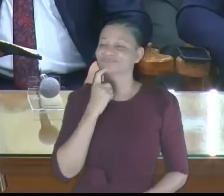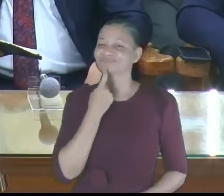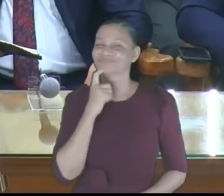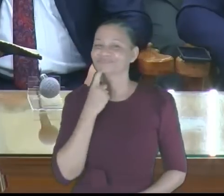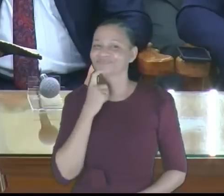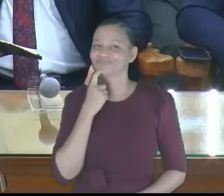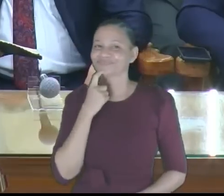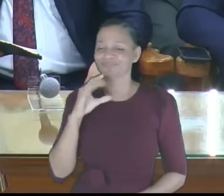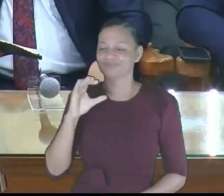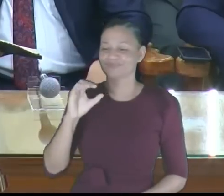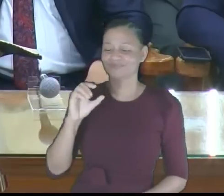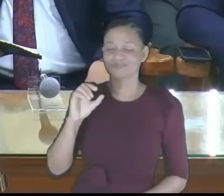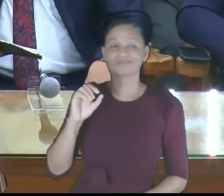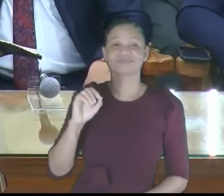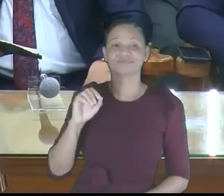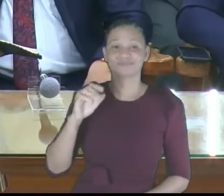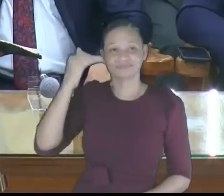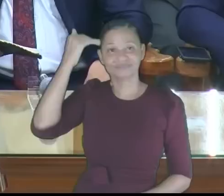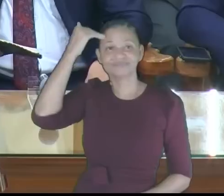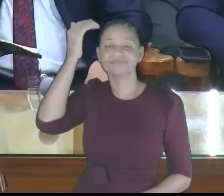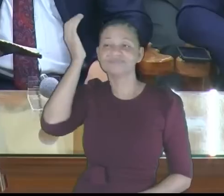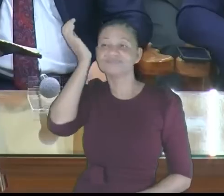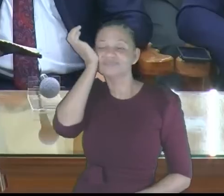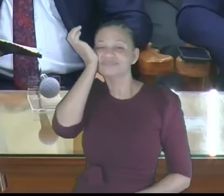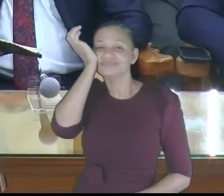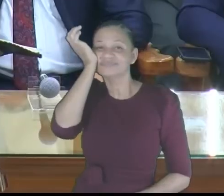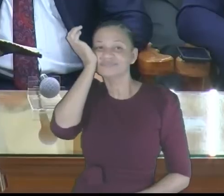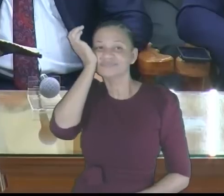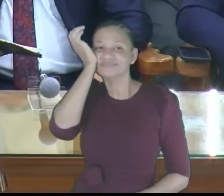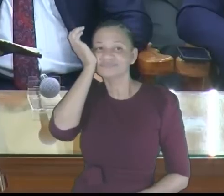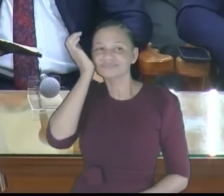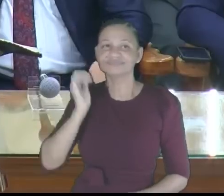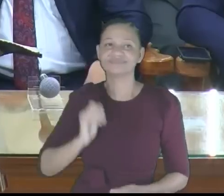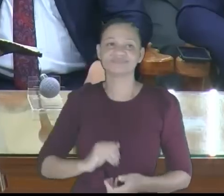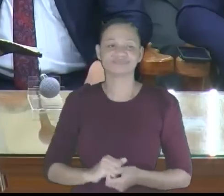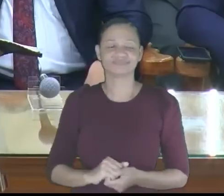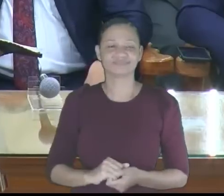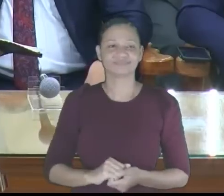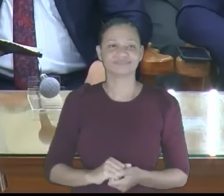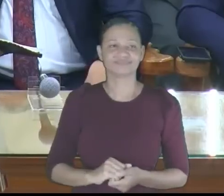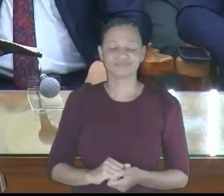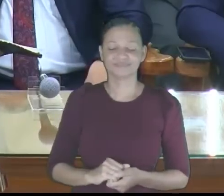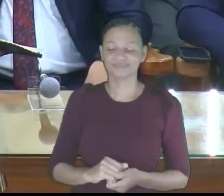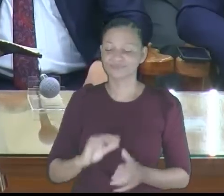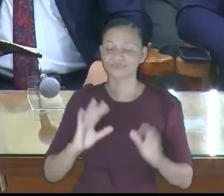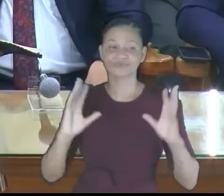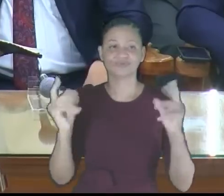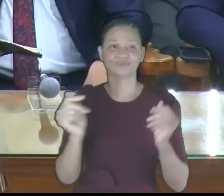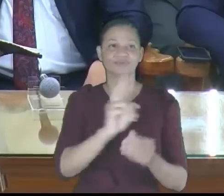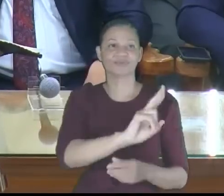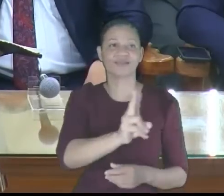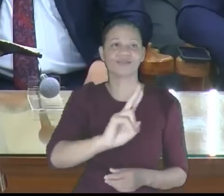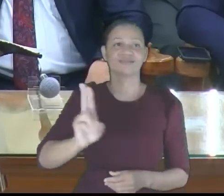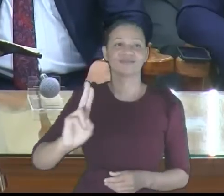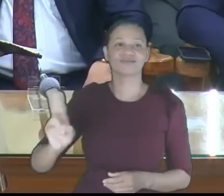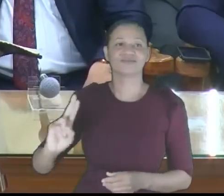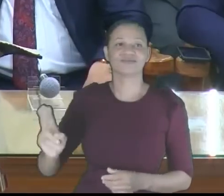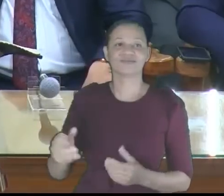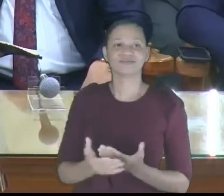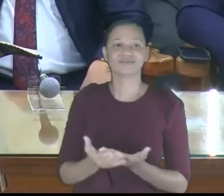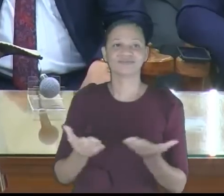Olímpio. Herman Trindade. Diga seu nome. Todo mundo diga seu nome. Cada um dê um grito. Diga o seu